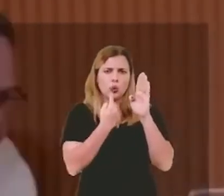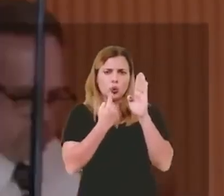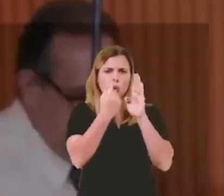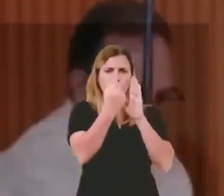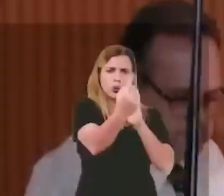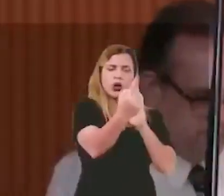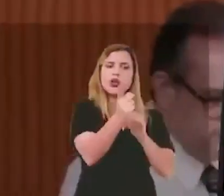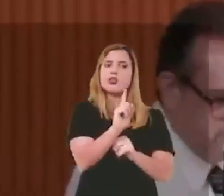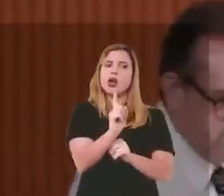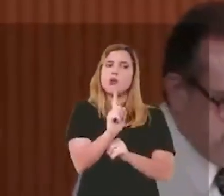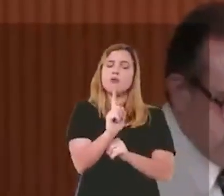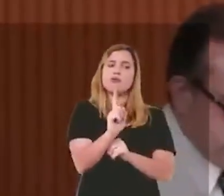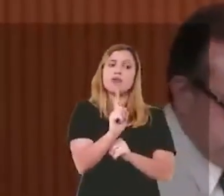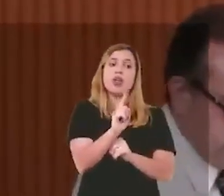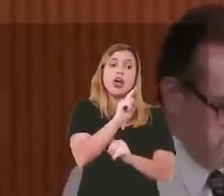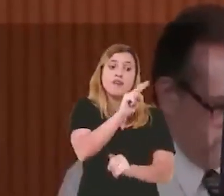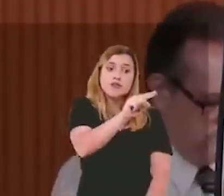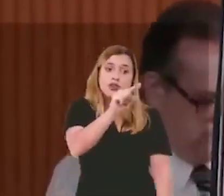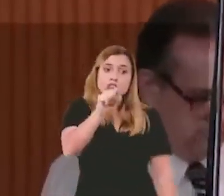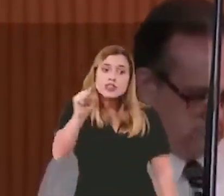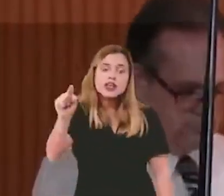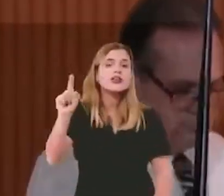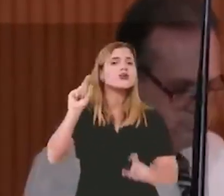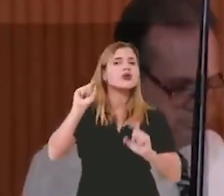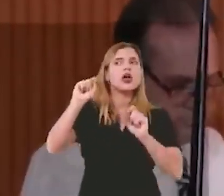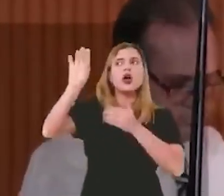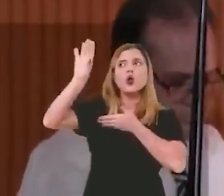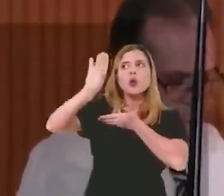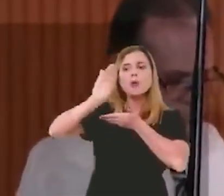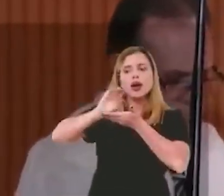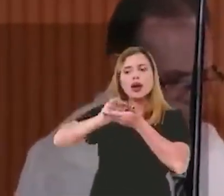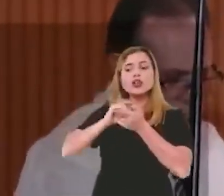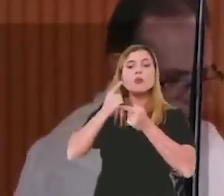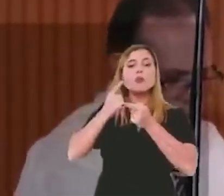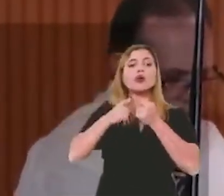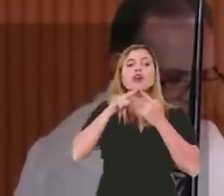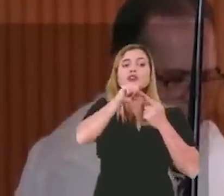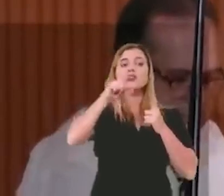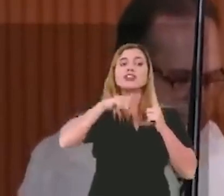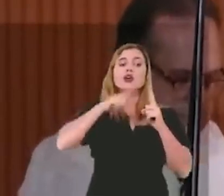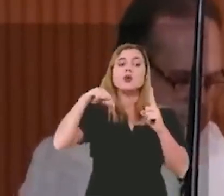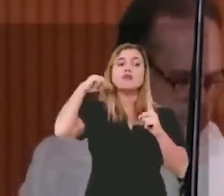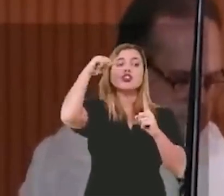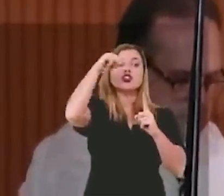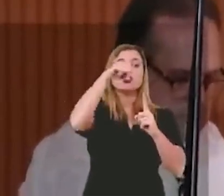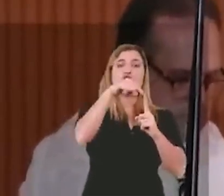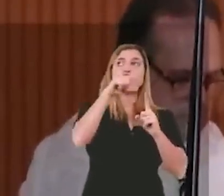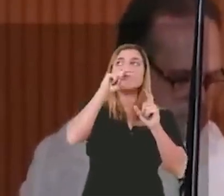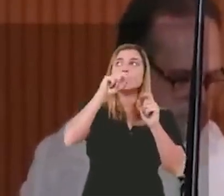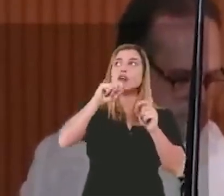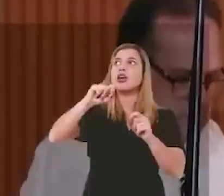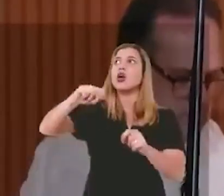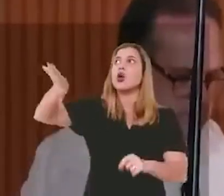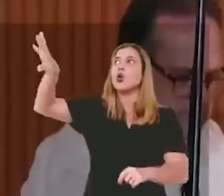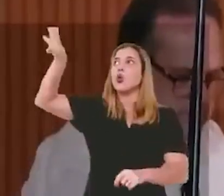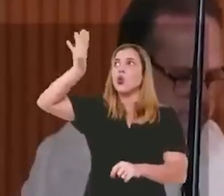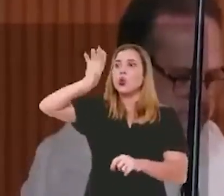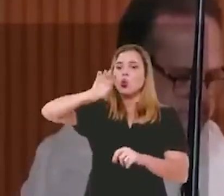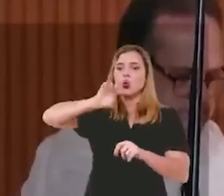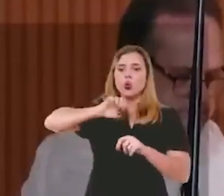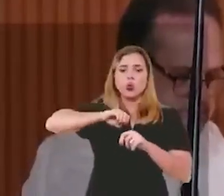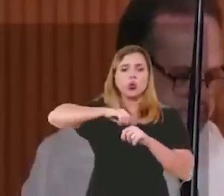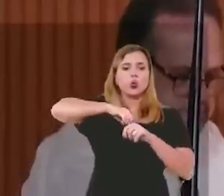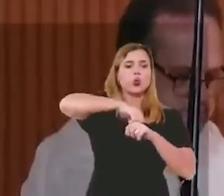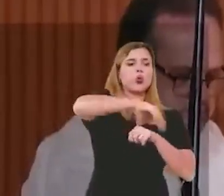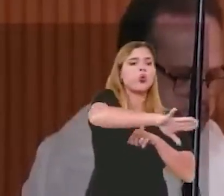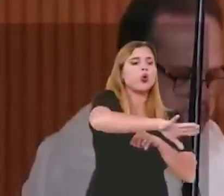pastagens. Ele nunca disse isso para a igreja. Notem, Jesus nunca disse assim para a igreja: vós sois o bom pastor que deu a vida pela igreja. Ele nunca disse